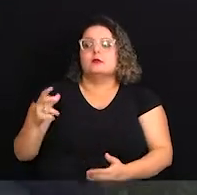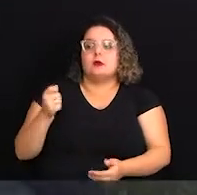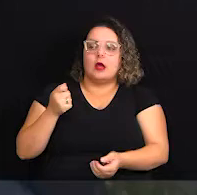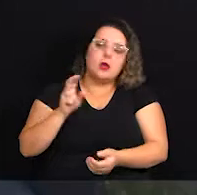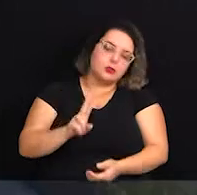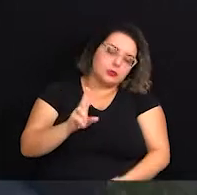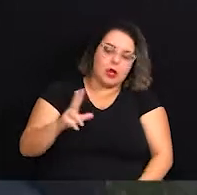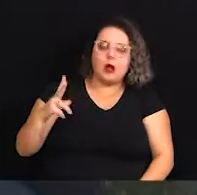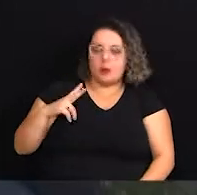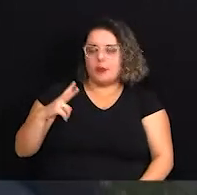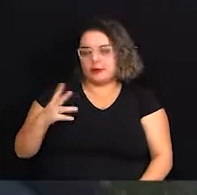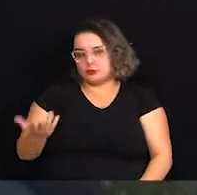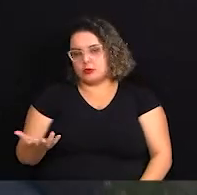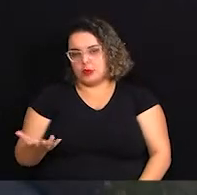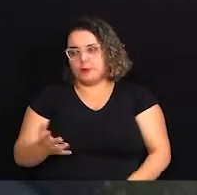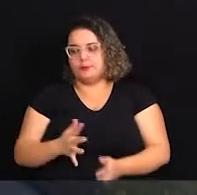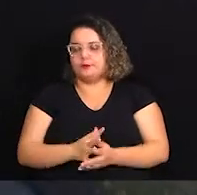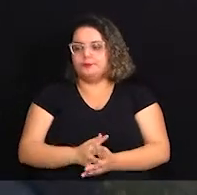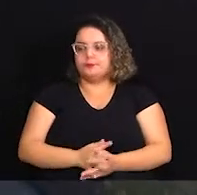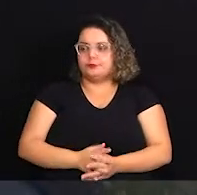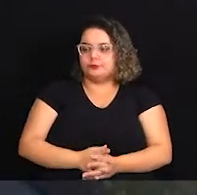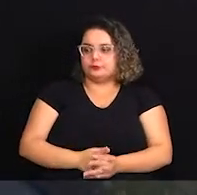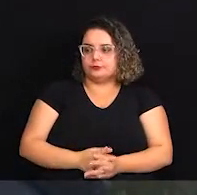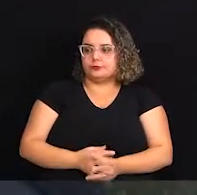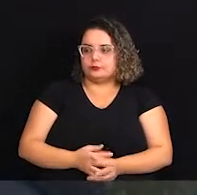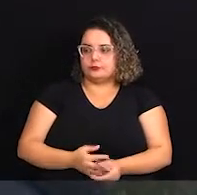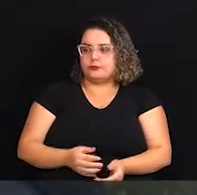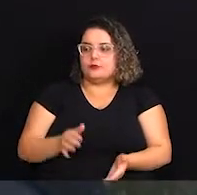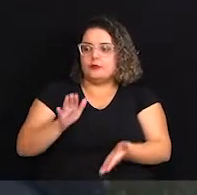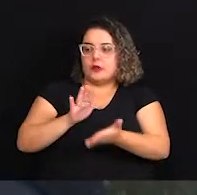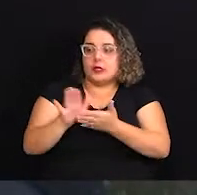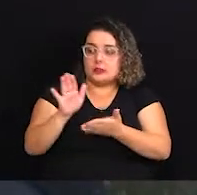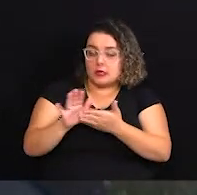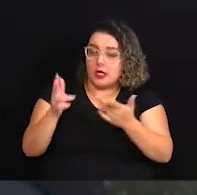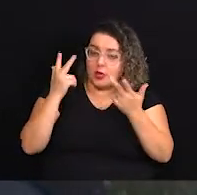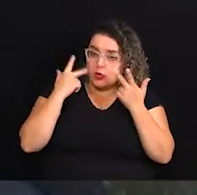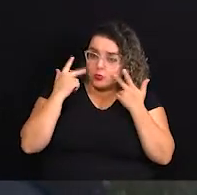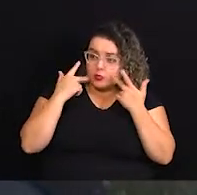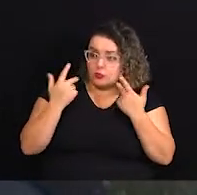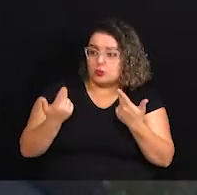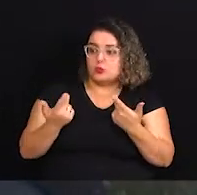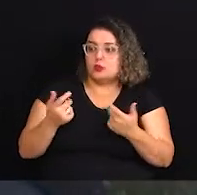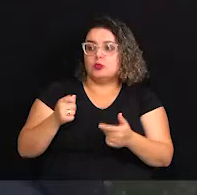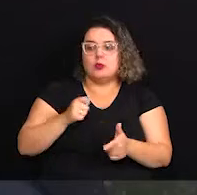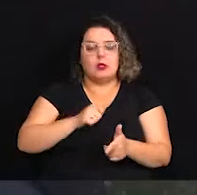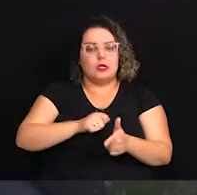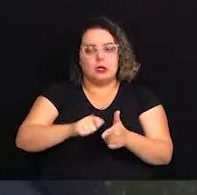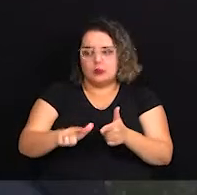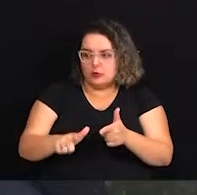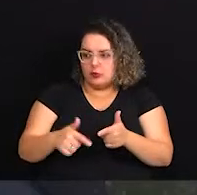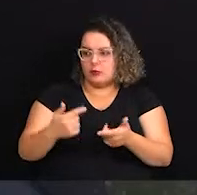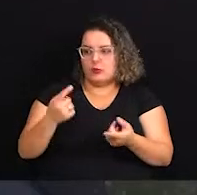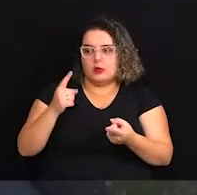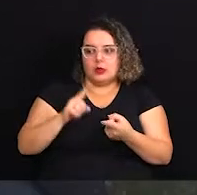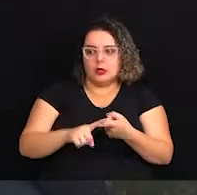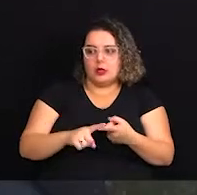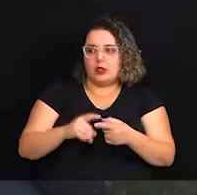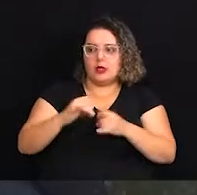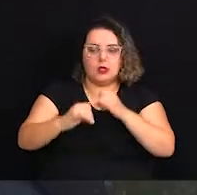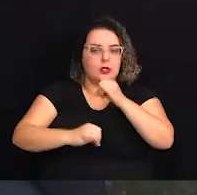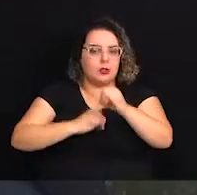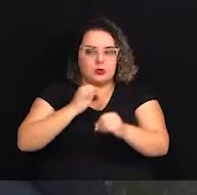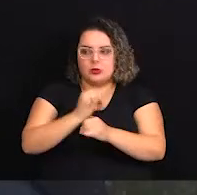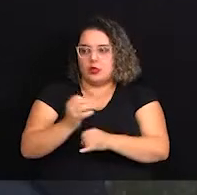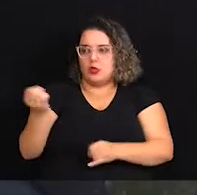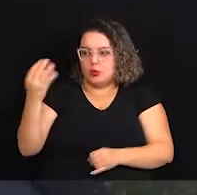pessoais. Isso aqui nessas despesas comuns a gente incluiu aluguel,